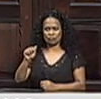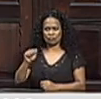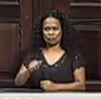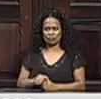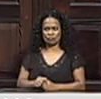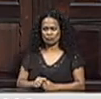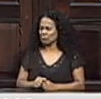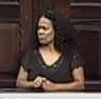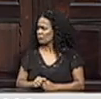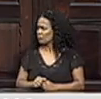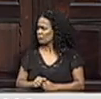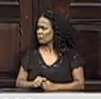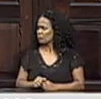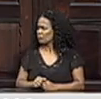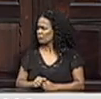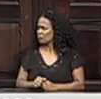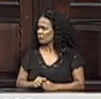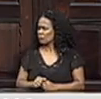Giovanni.